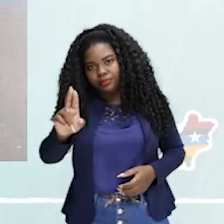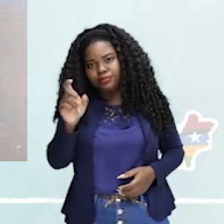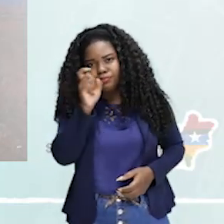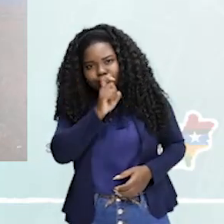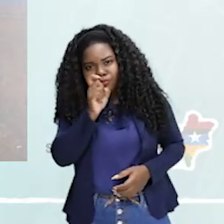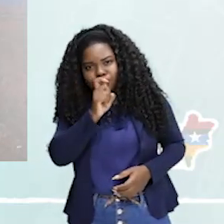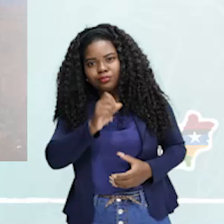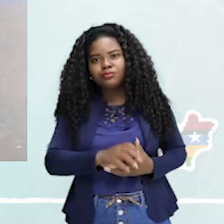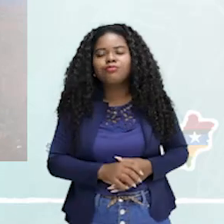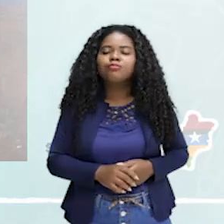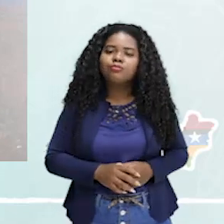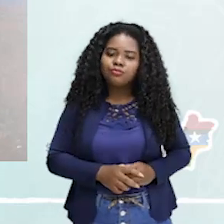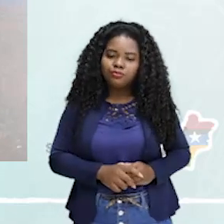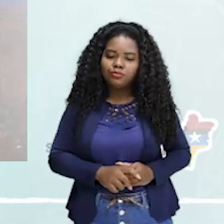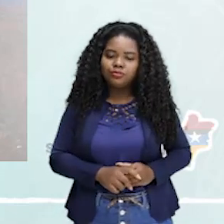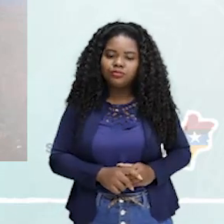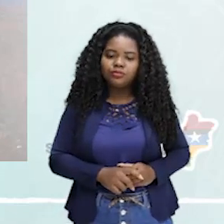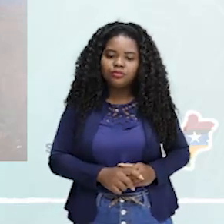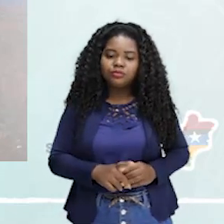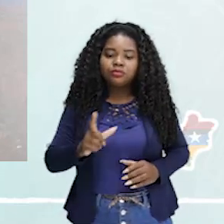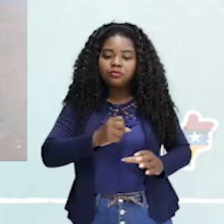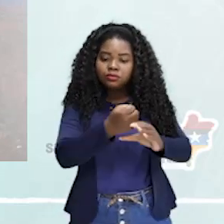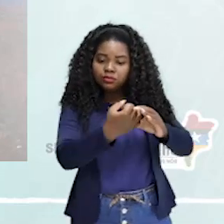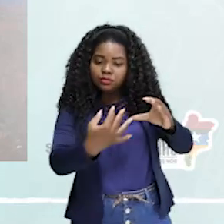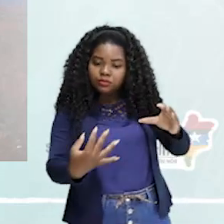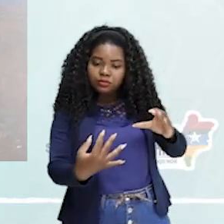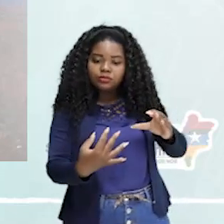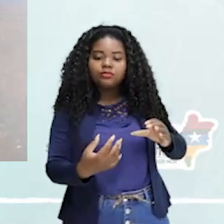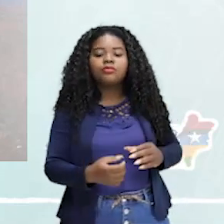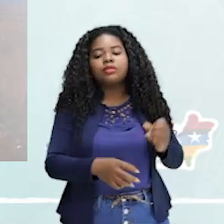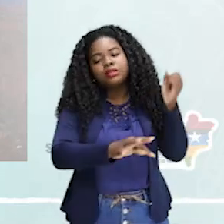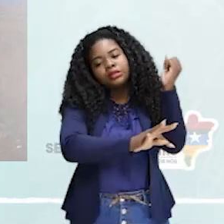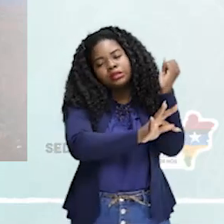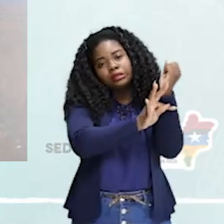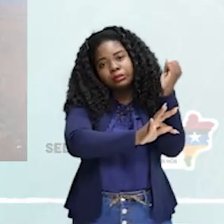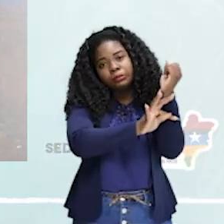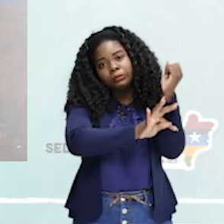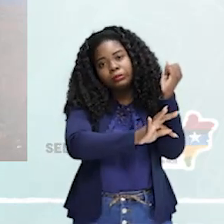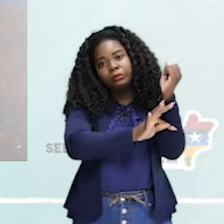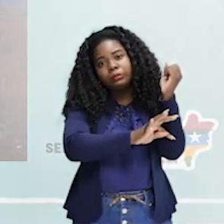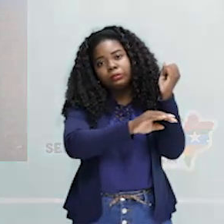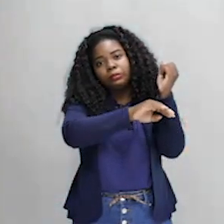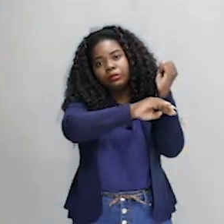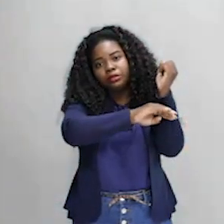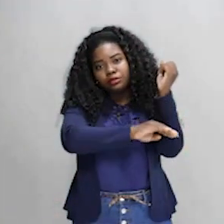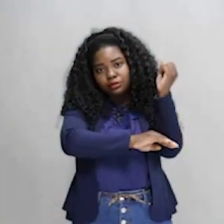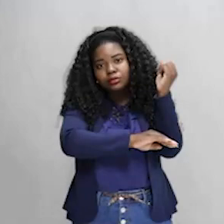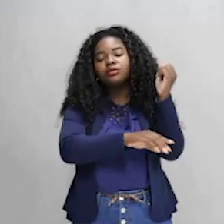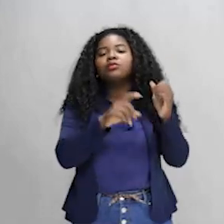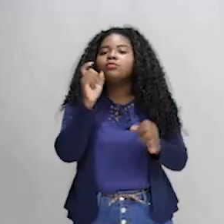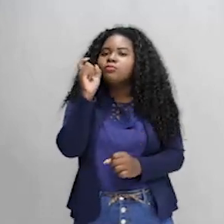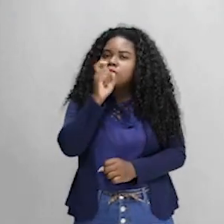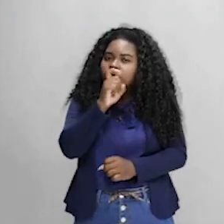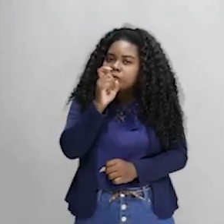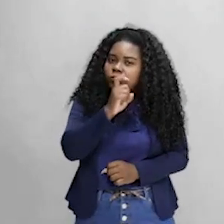que nós acabamos de explicar, ela tem como uma característica temperaturas baixas, né, um ambiente extremamente frio. Então a